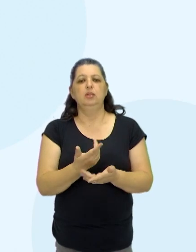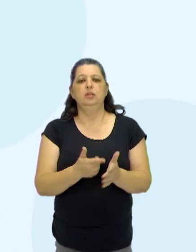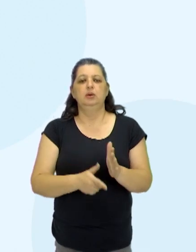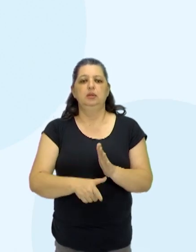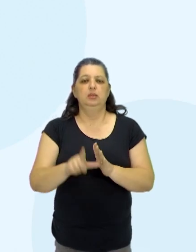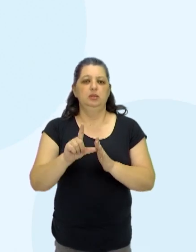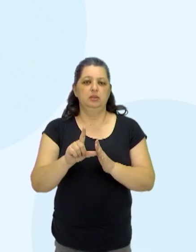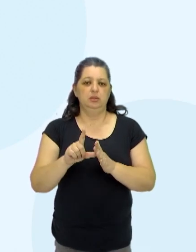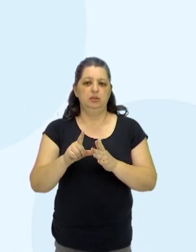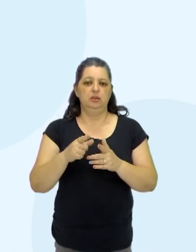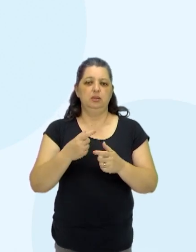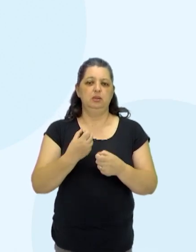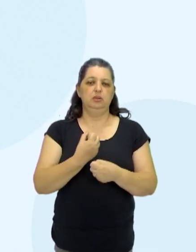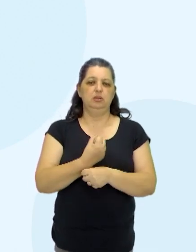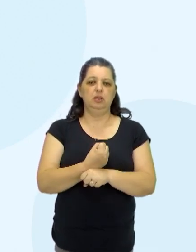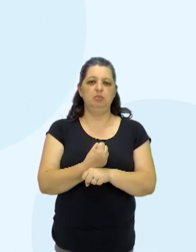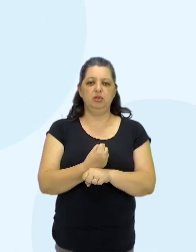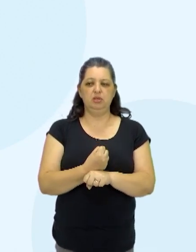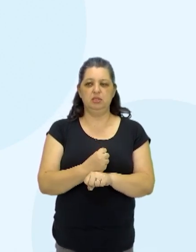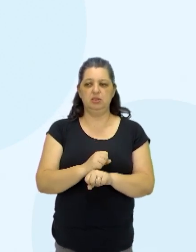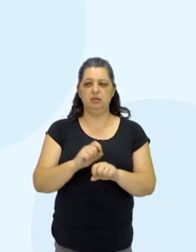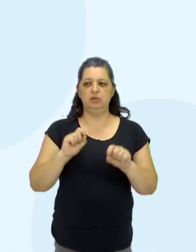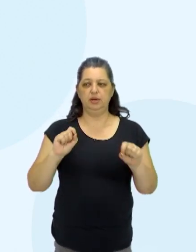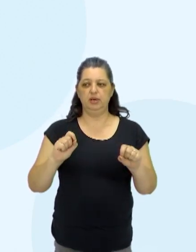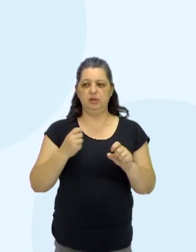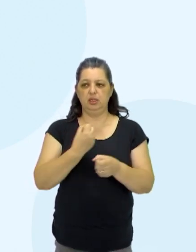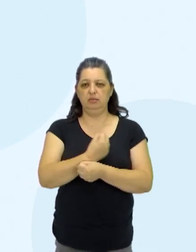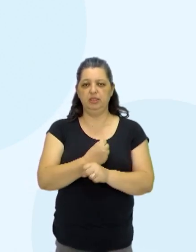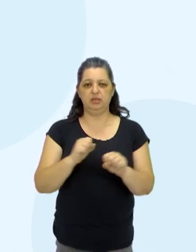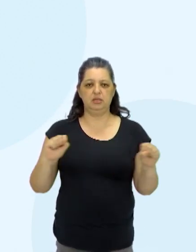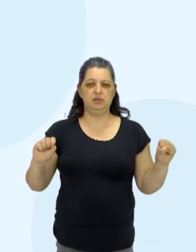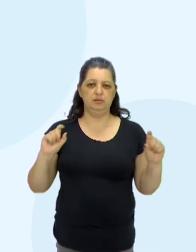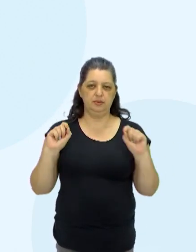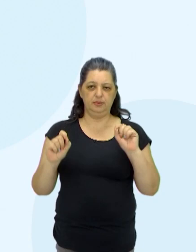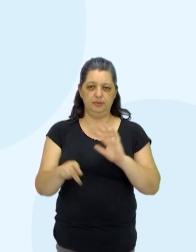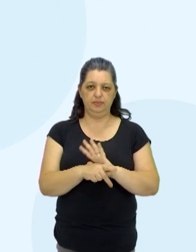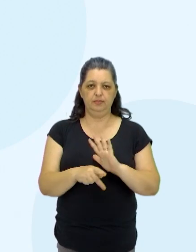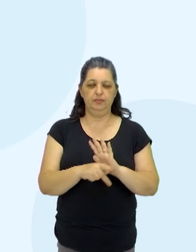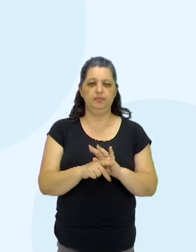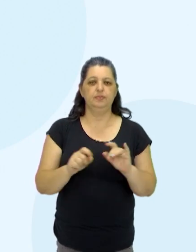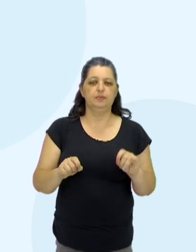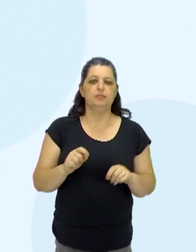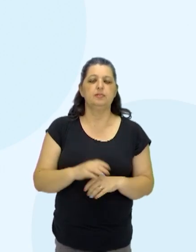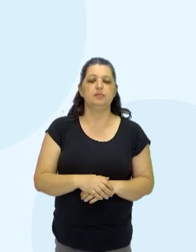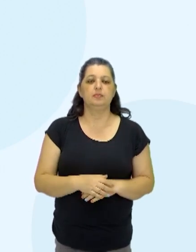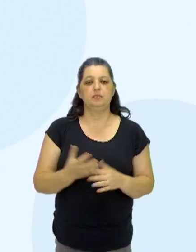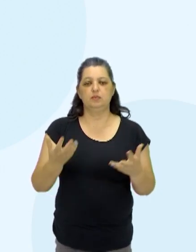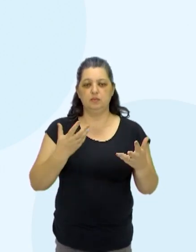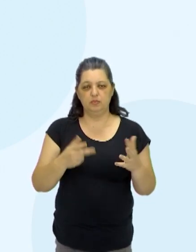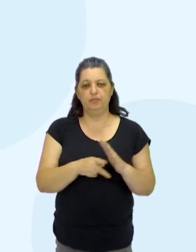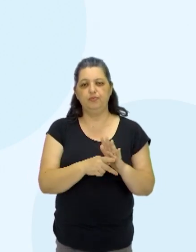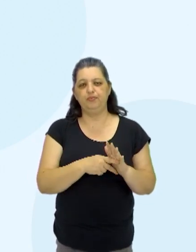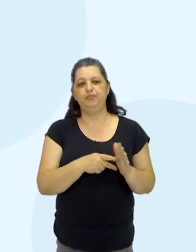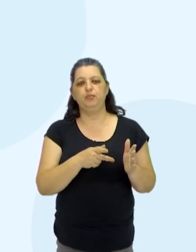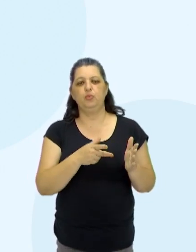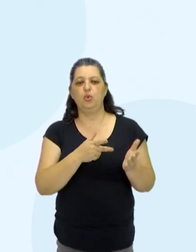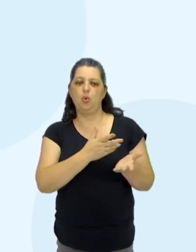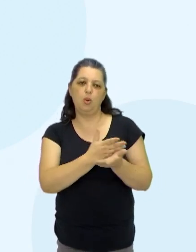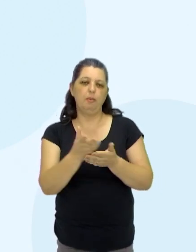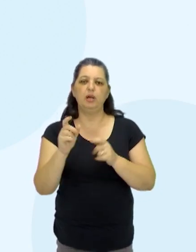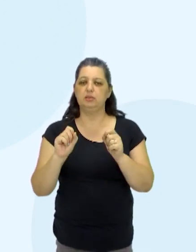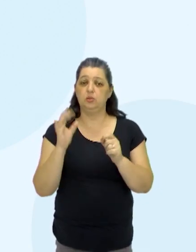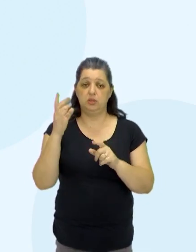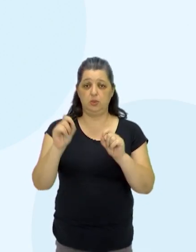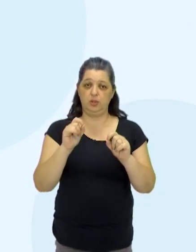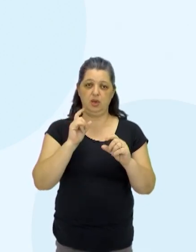elite exige compensações. Porque tá perdendo mão de obra, ele quer ser indenizada. Começam a ter fugas,